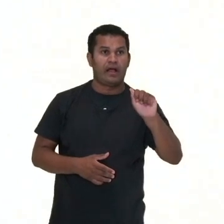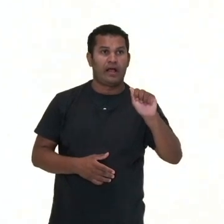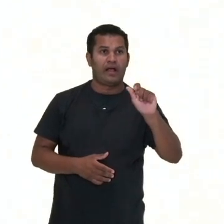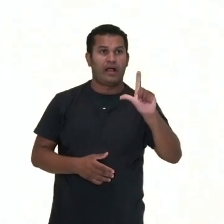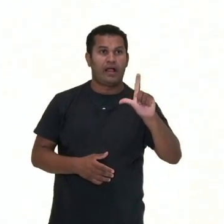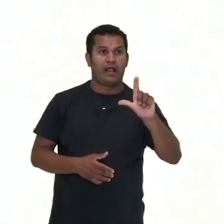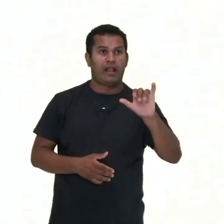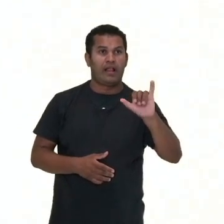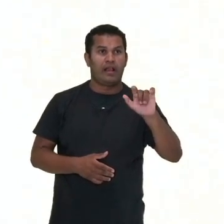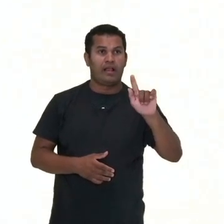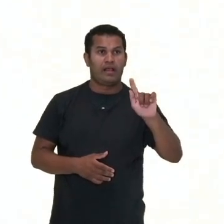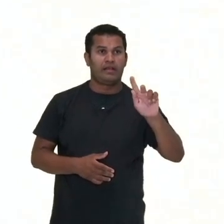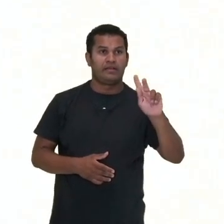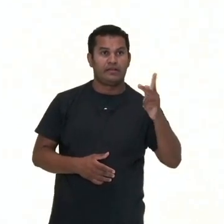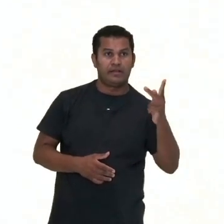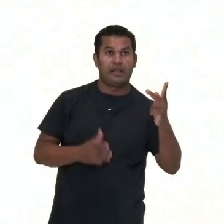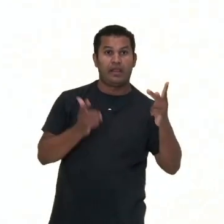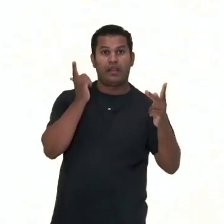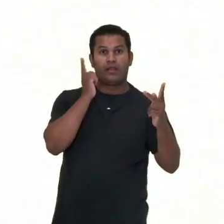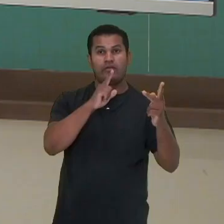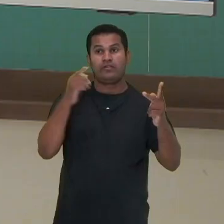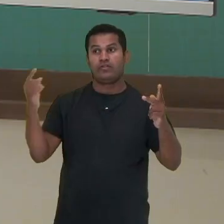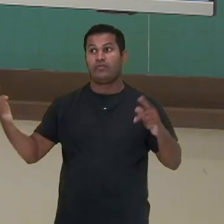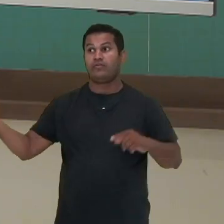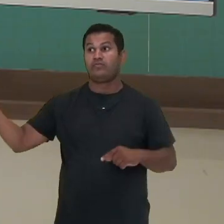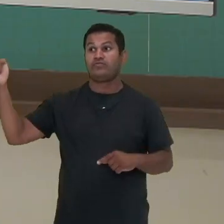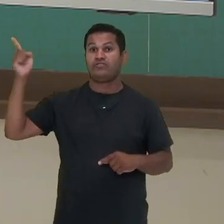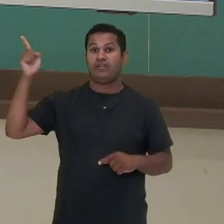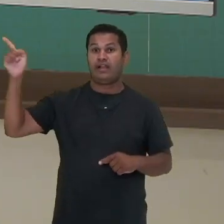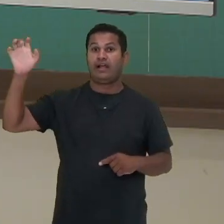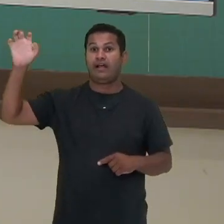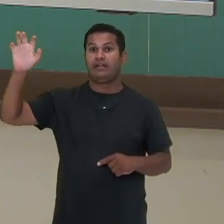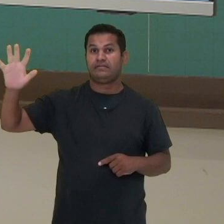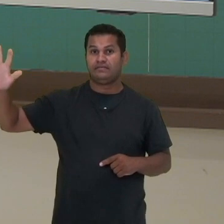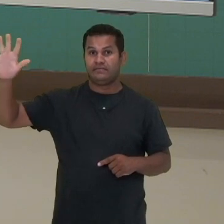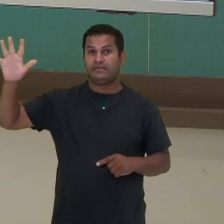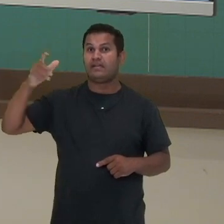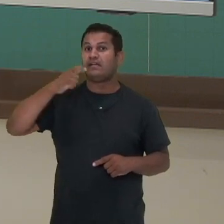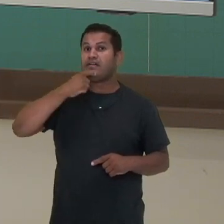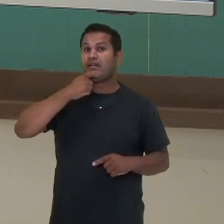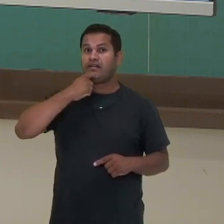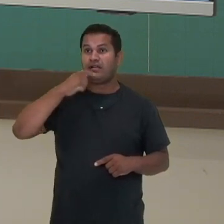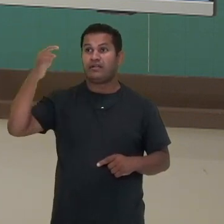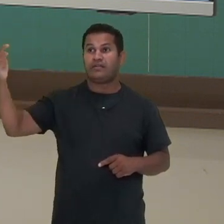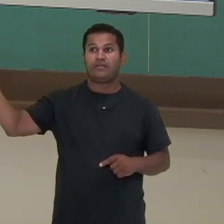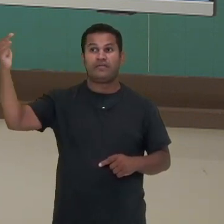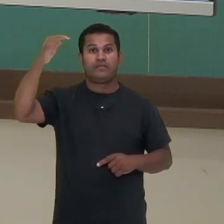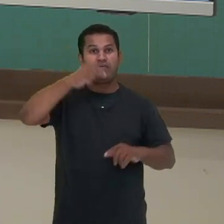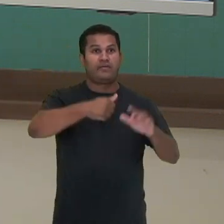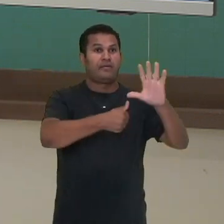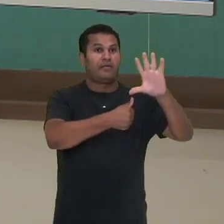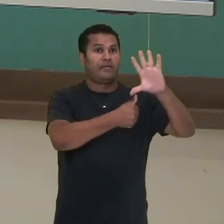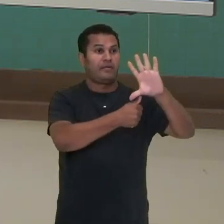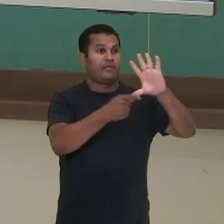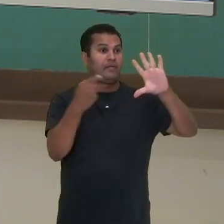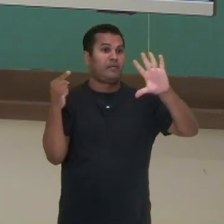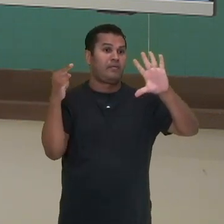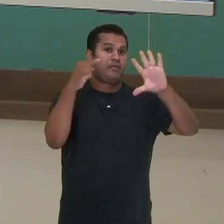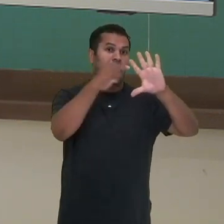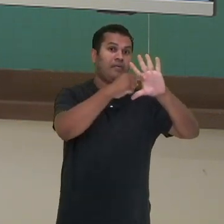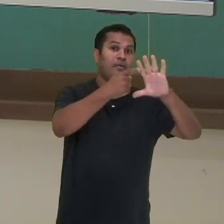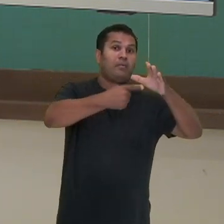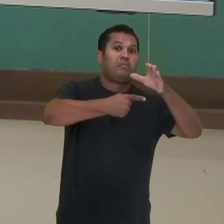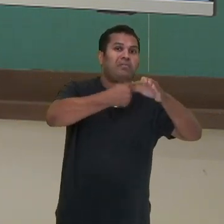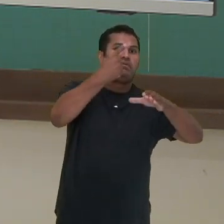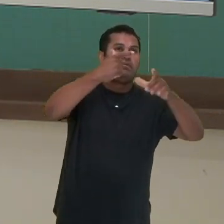que na Inglaterra vem um grupo que não consegue ter êxito e depois de 20 anos então vem um outro grupo, os